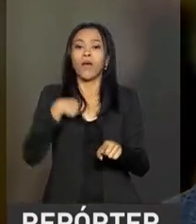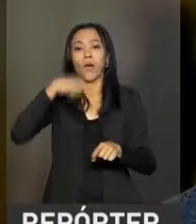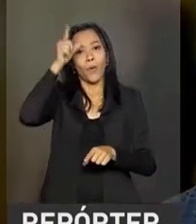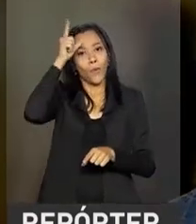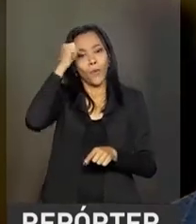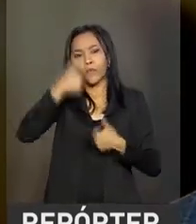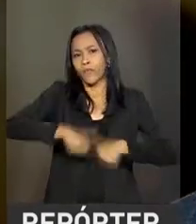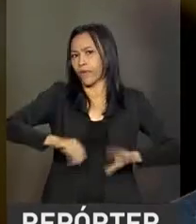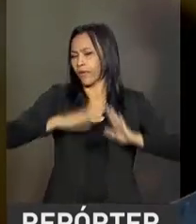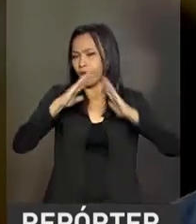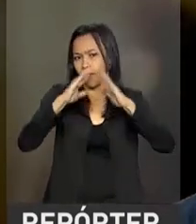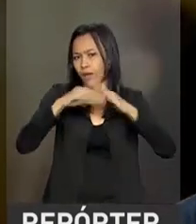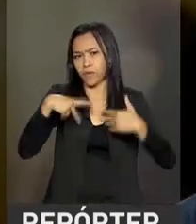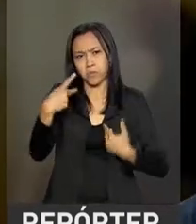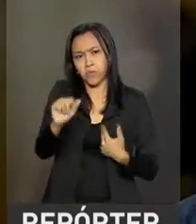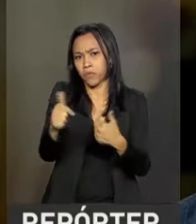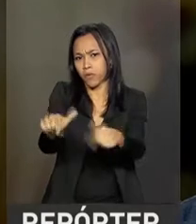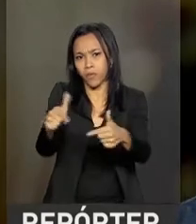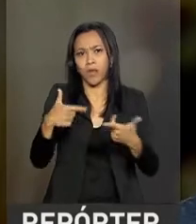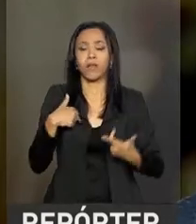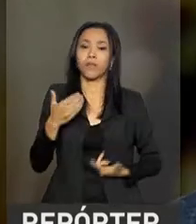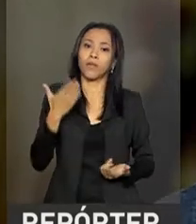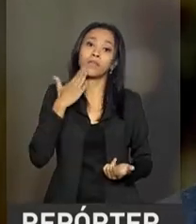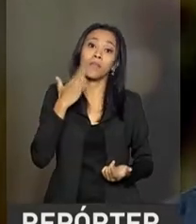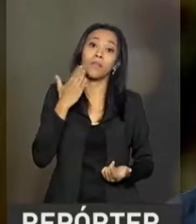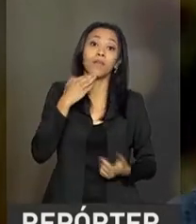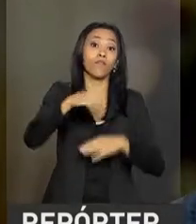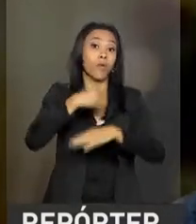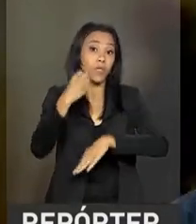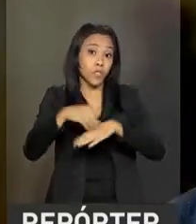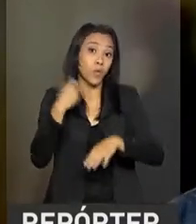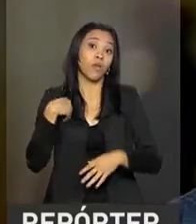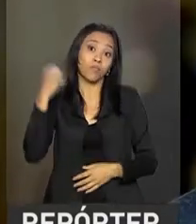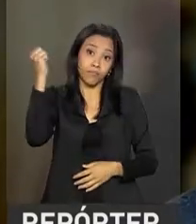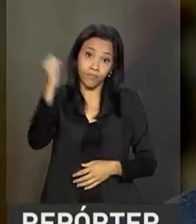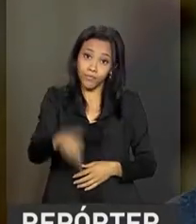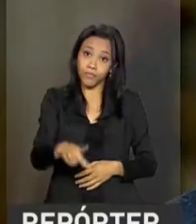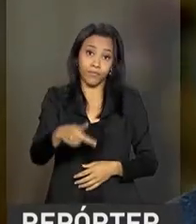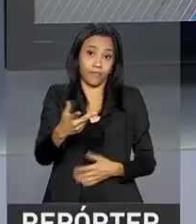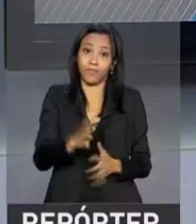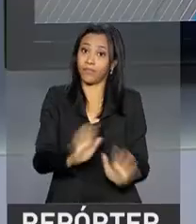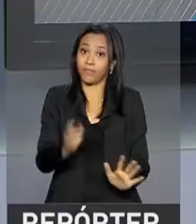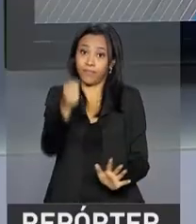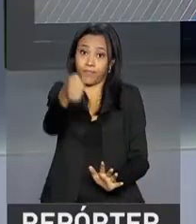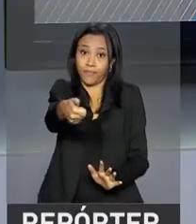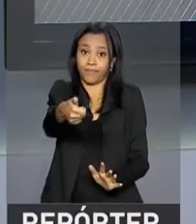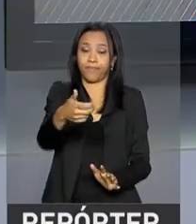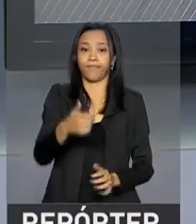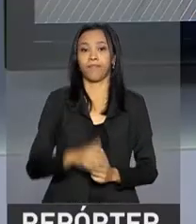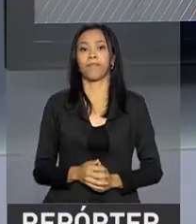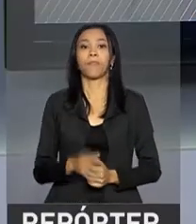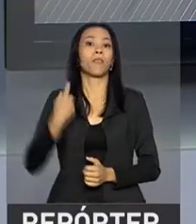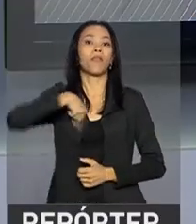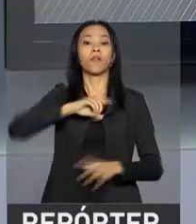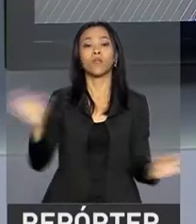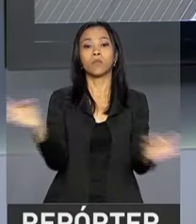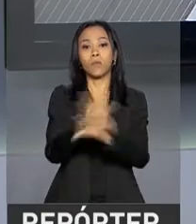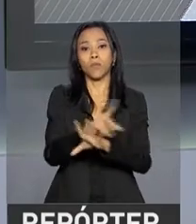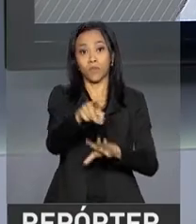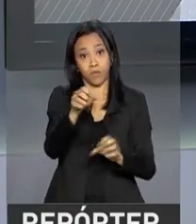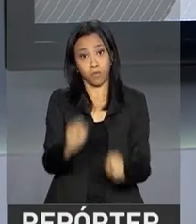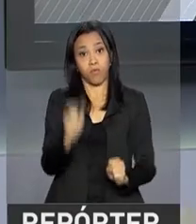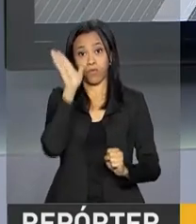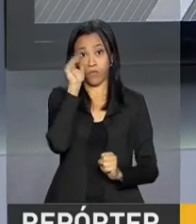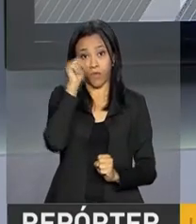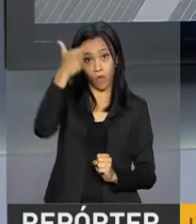do seu lar no seu trabalho requer seu benefício benefício concedido semanas burocracias nós ficamos por aqui você pode